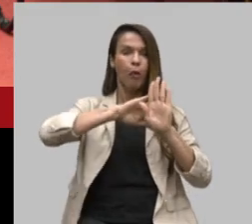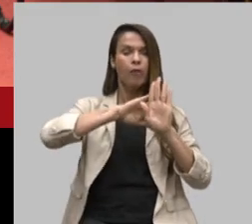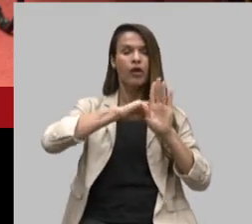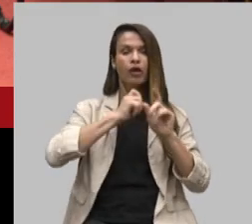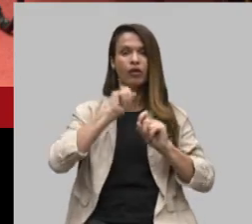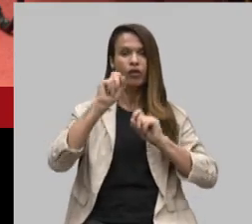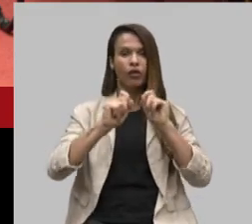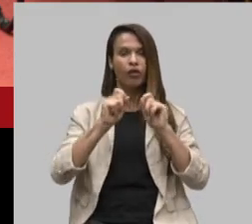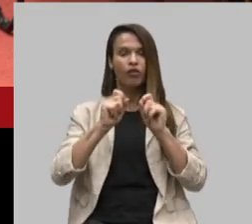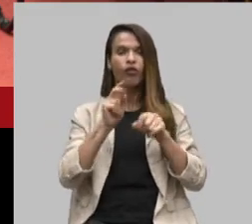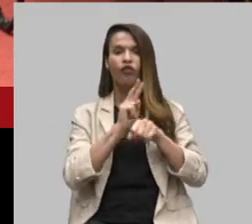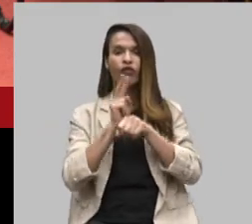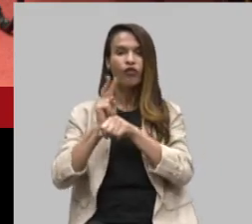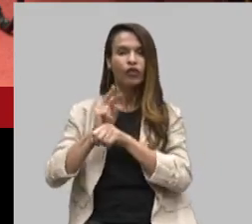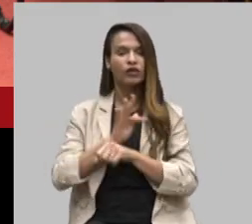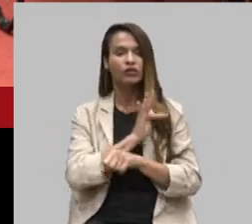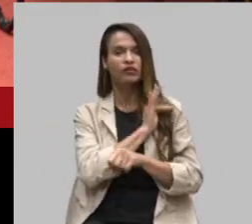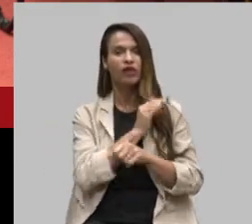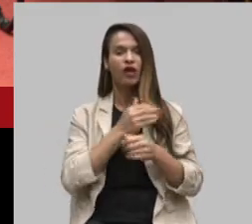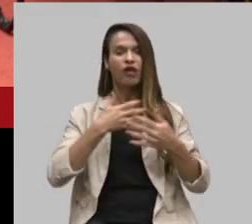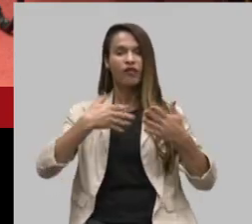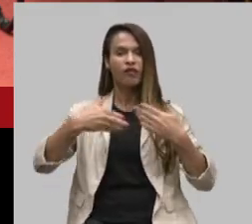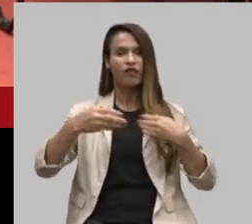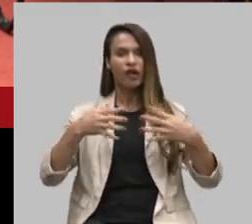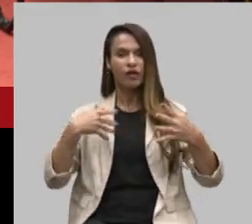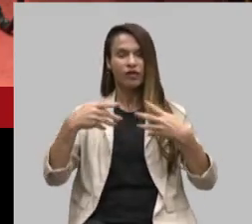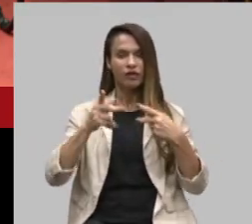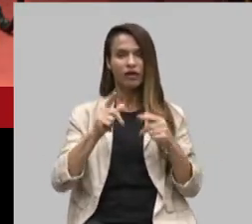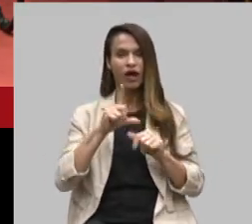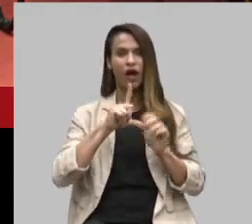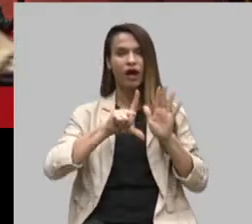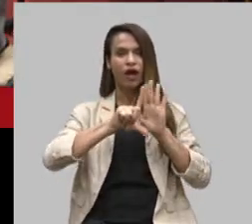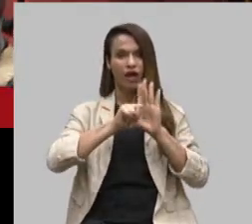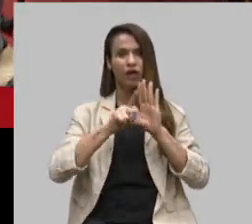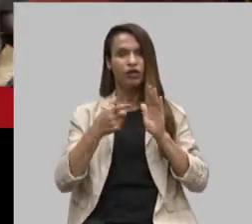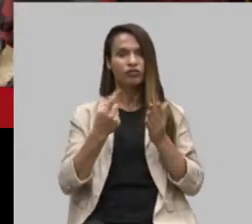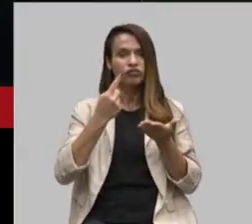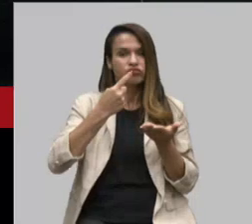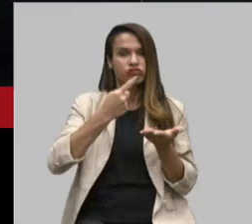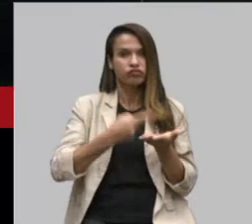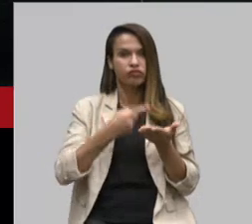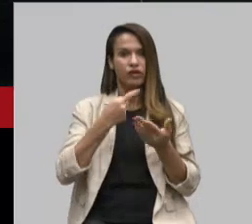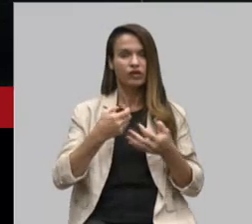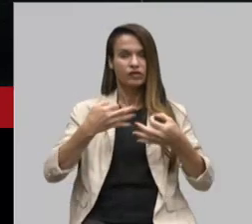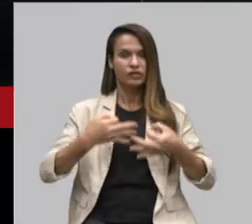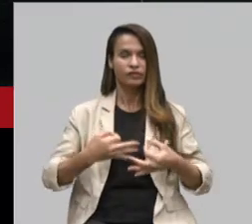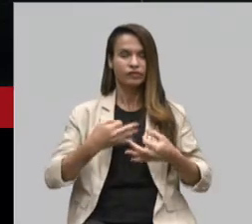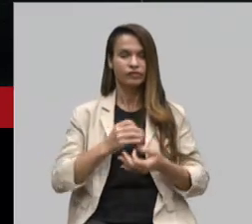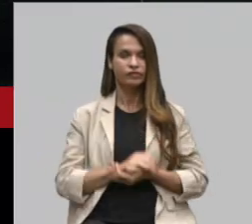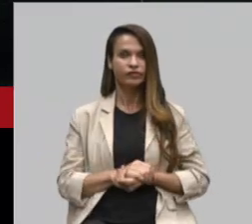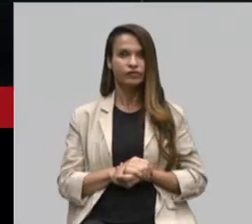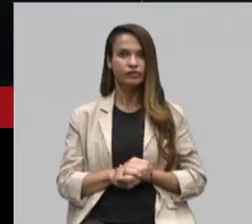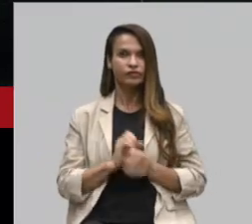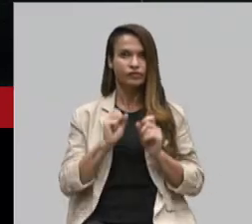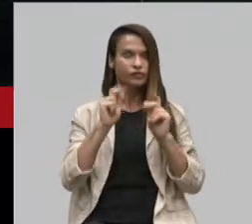fiscalização e flexibilização para que a lei fosse cumprida da devida forma Ok ok